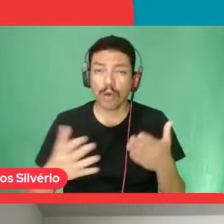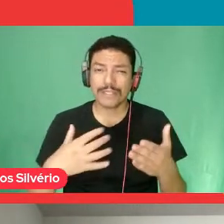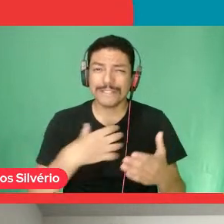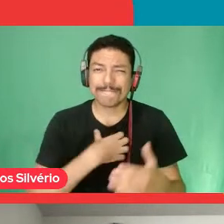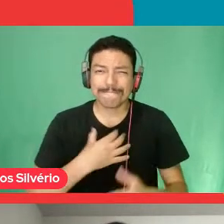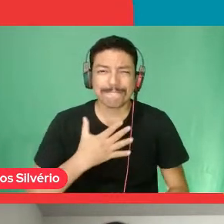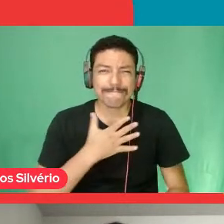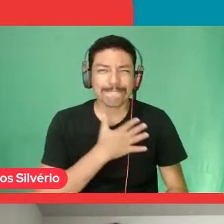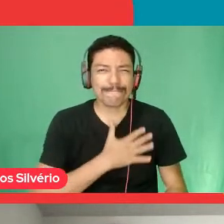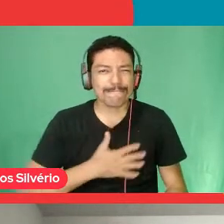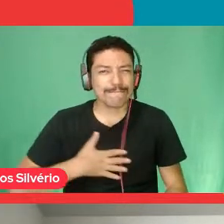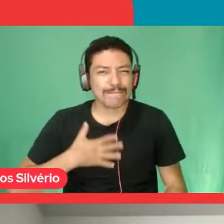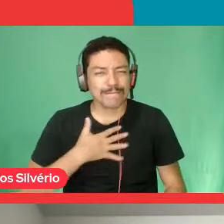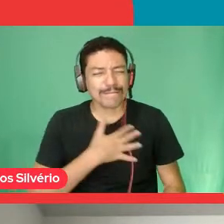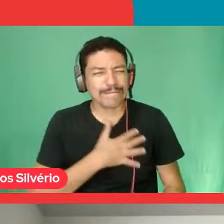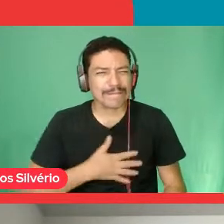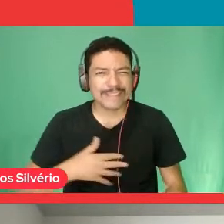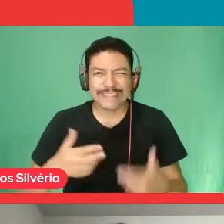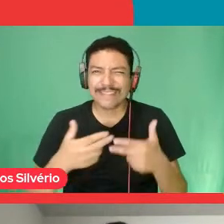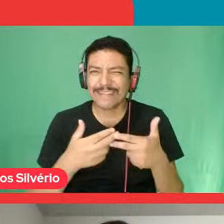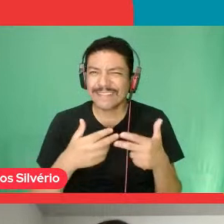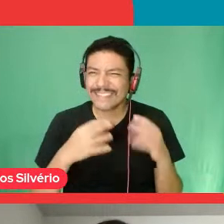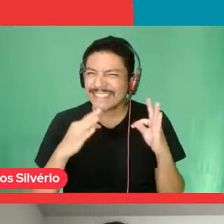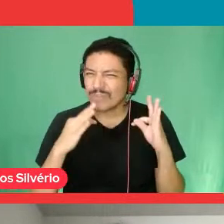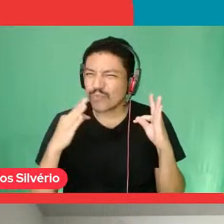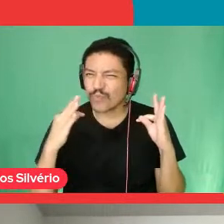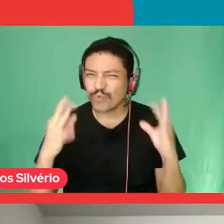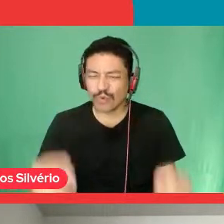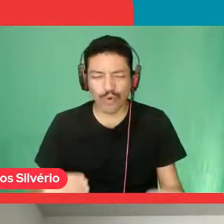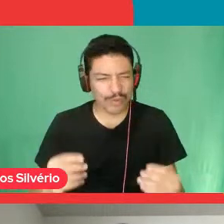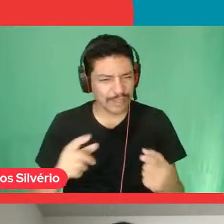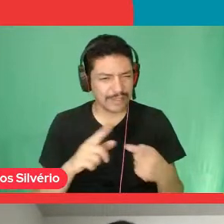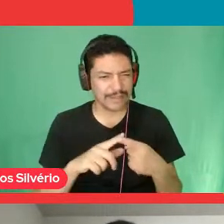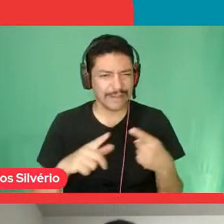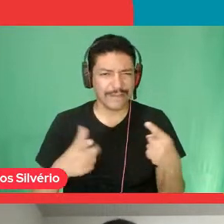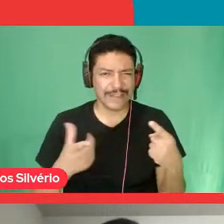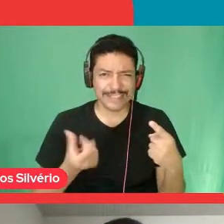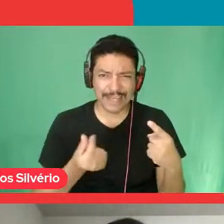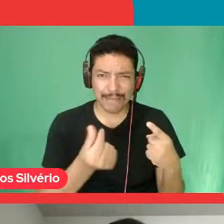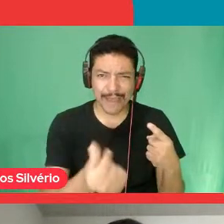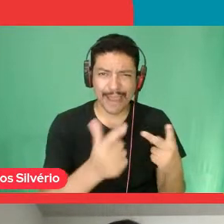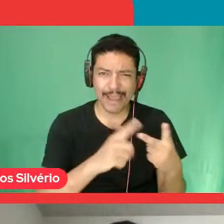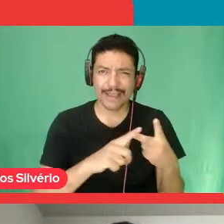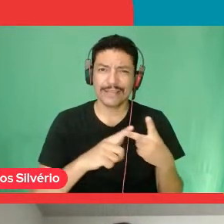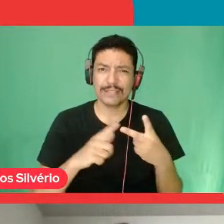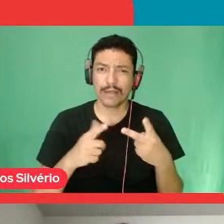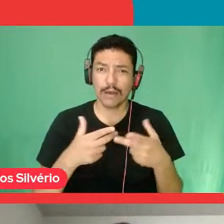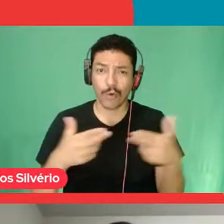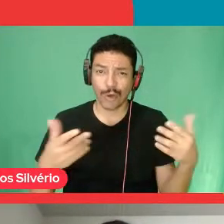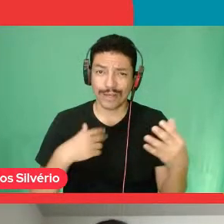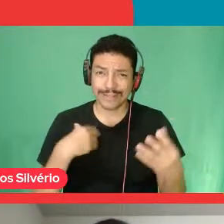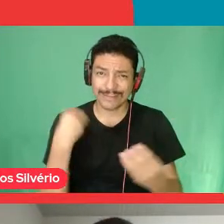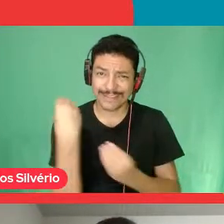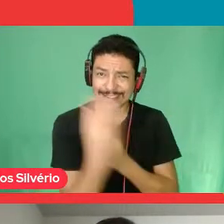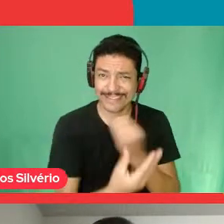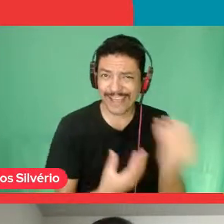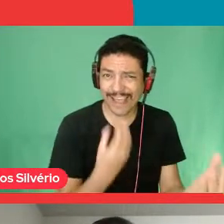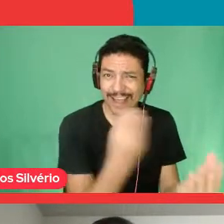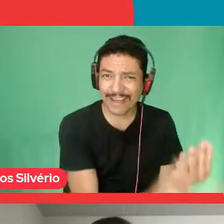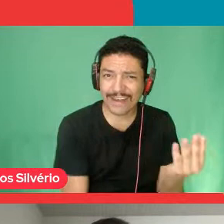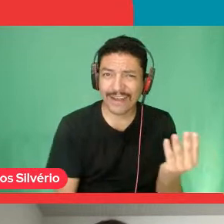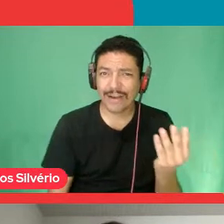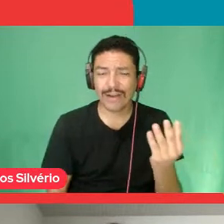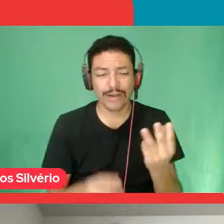satisfeita de forma plural, né? Satisfeita com o meu lado financeiro, satisfeita com as entregas que eu faço, satisfeita com o ambiente